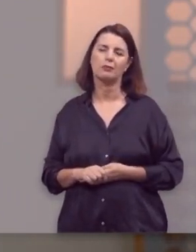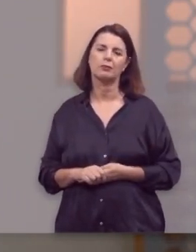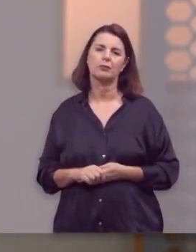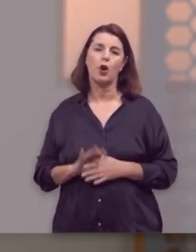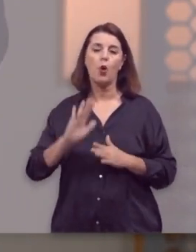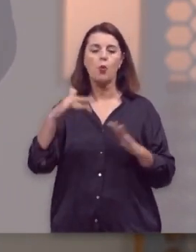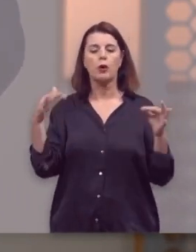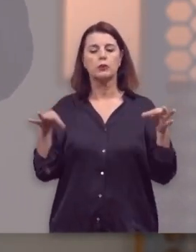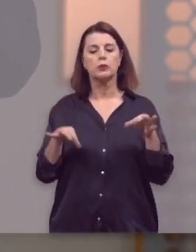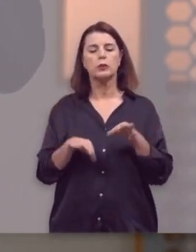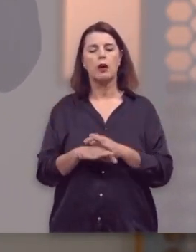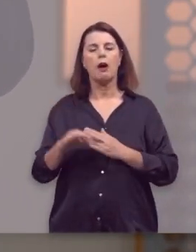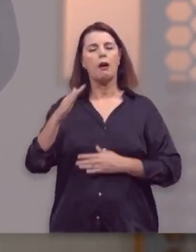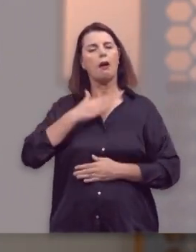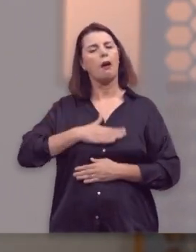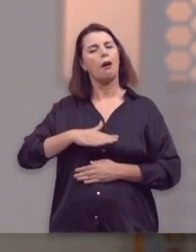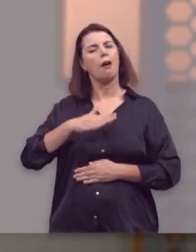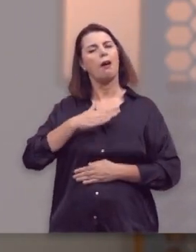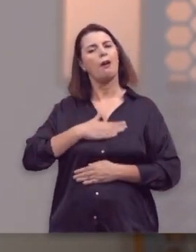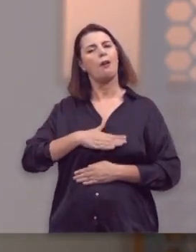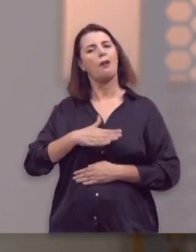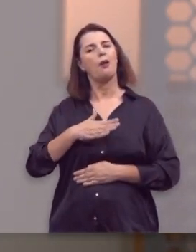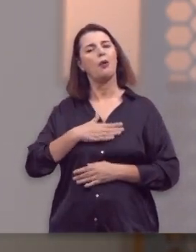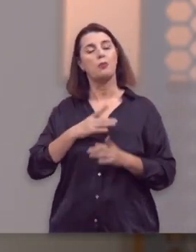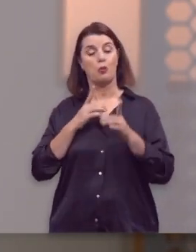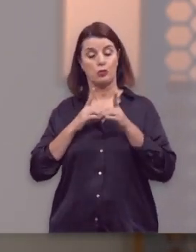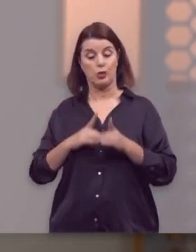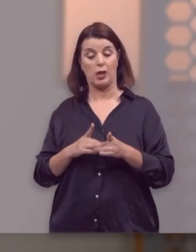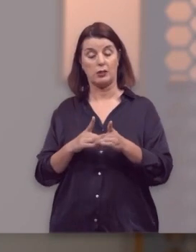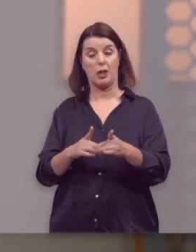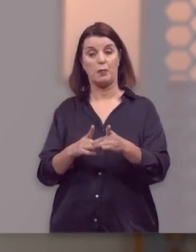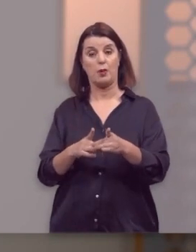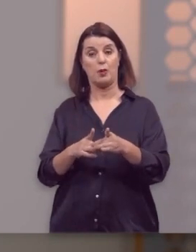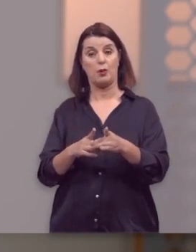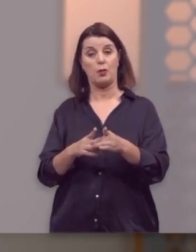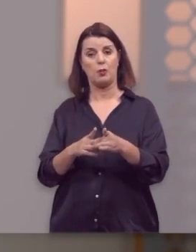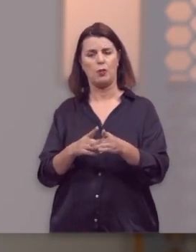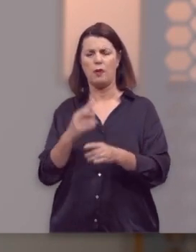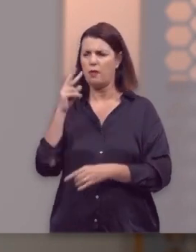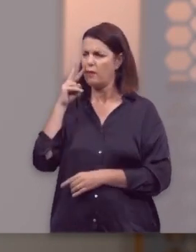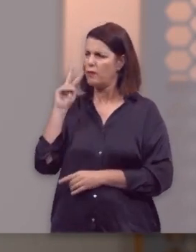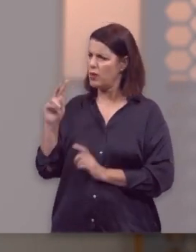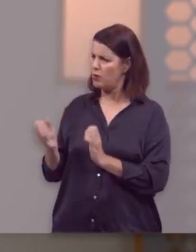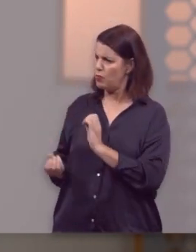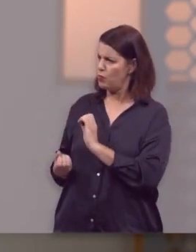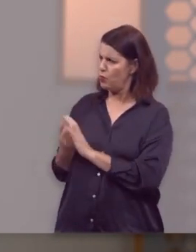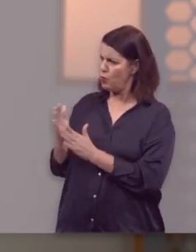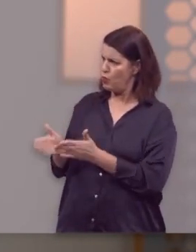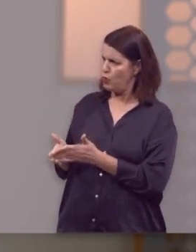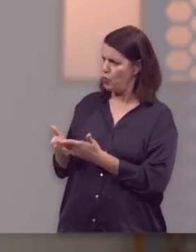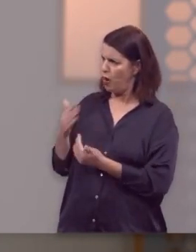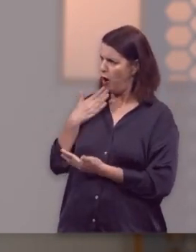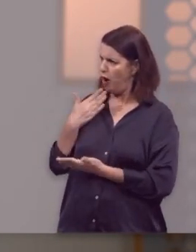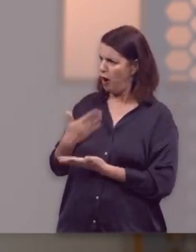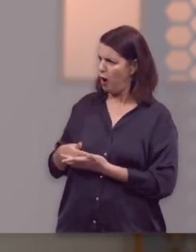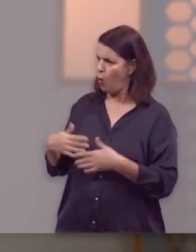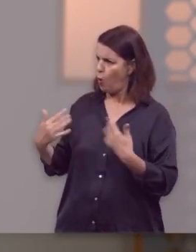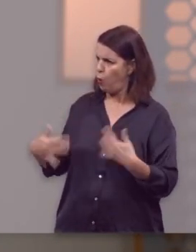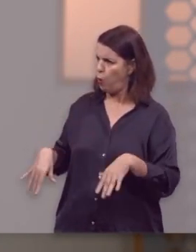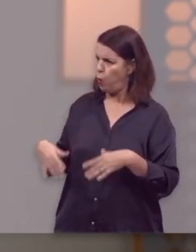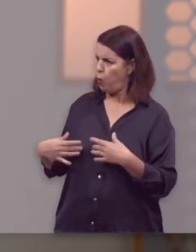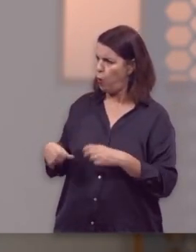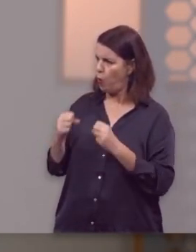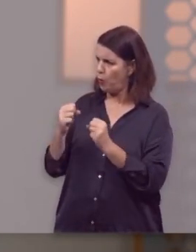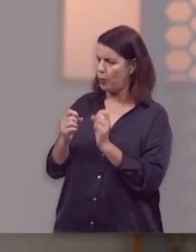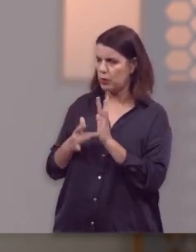quando tudo se fez calmo, bonança, os discípulos, diante daquele grande milagre, admirados com o poder